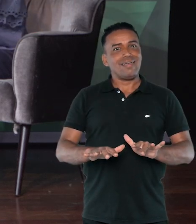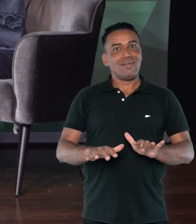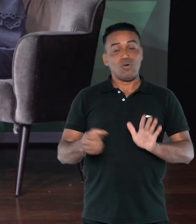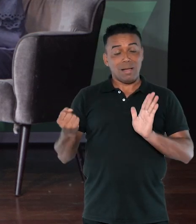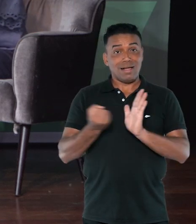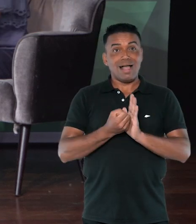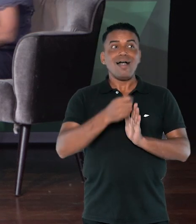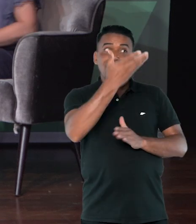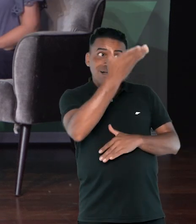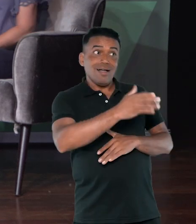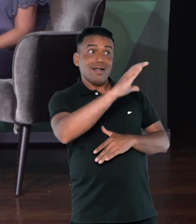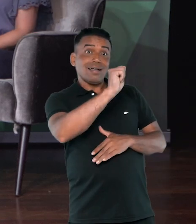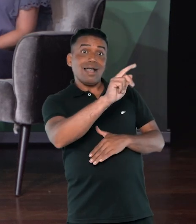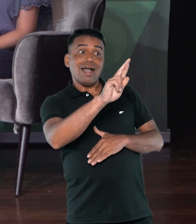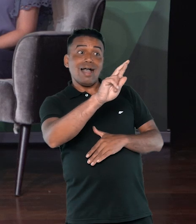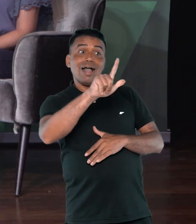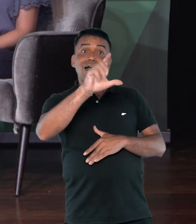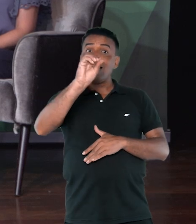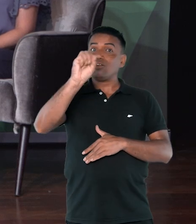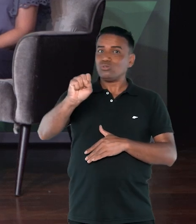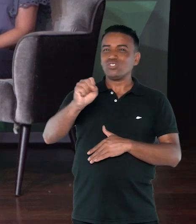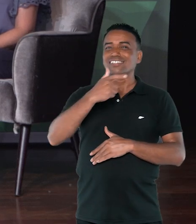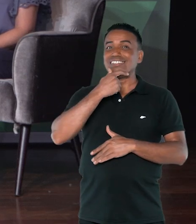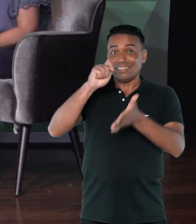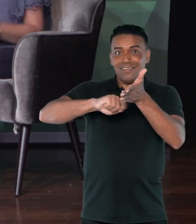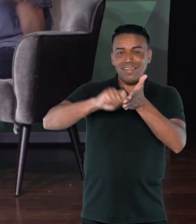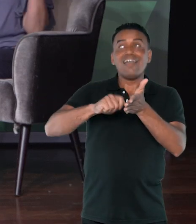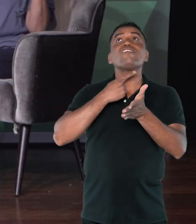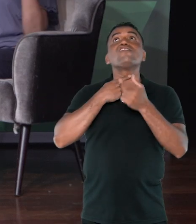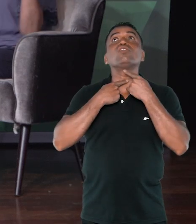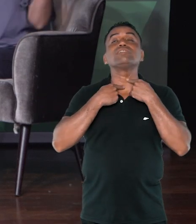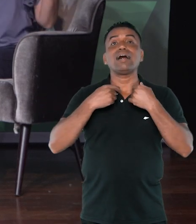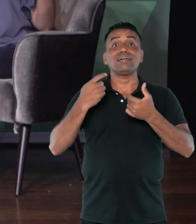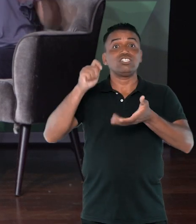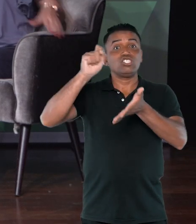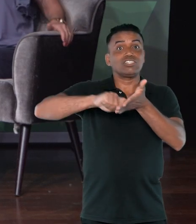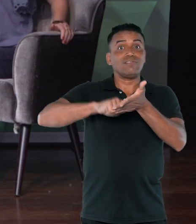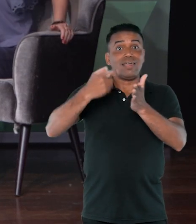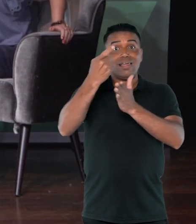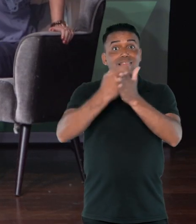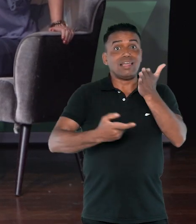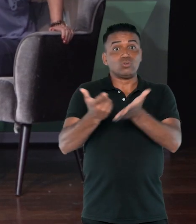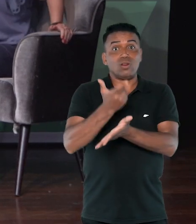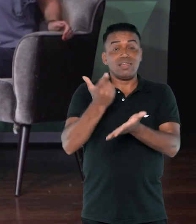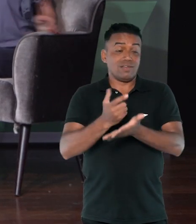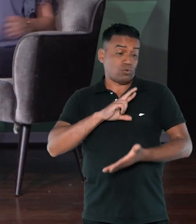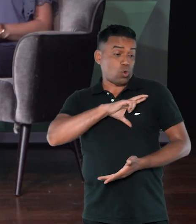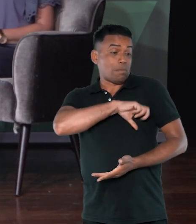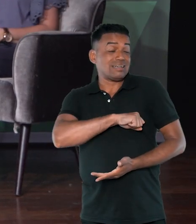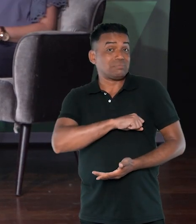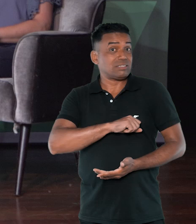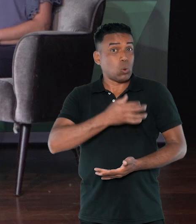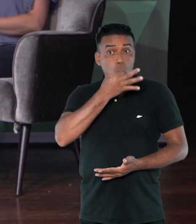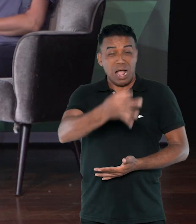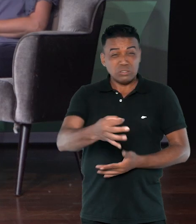Eu penso em escrever. Aí eu vou assim marcar com o Carlos assim, né, para a gente bater um papo, tomar um